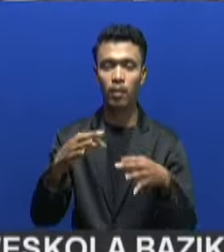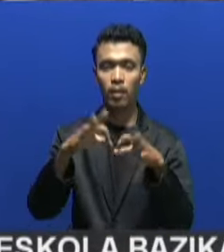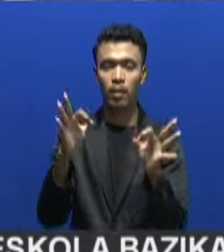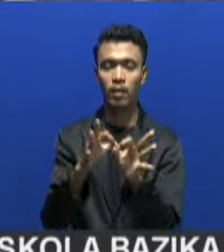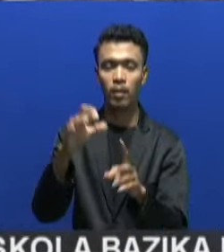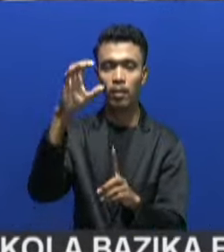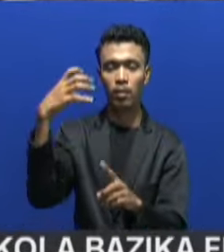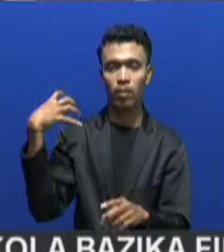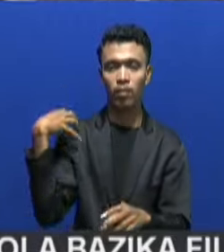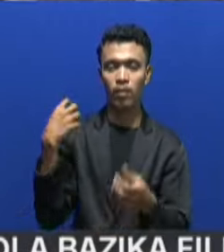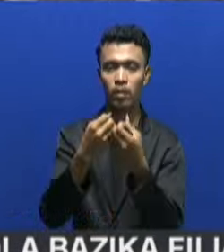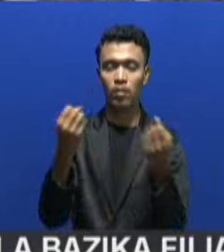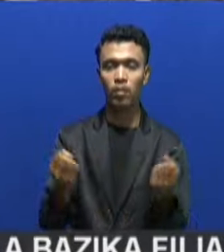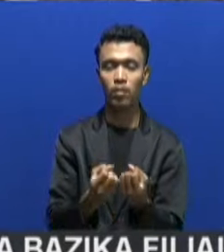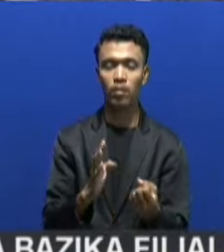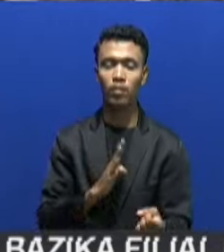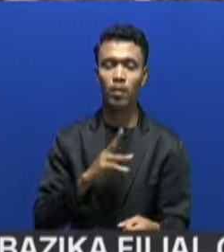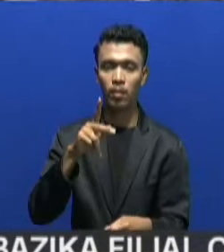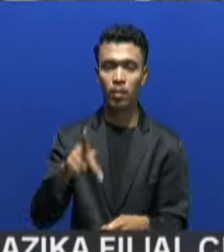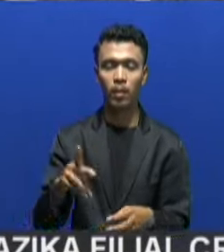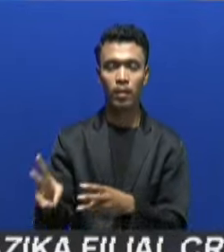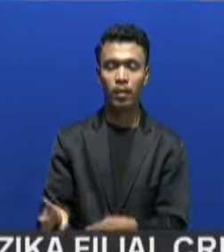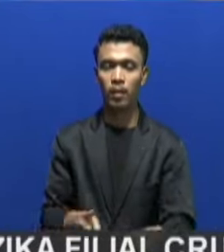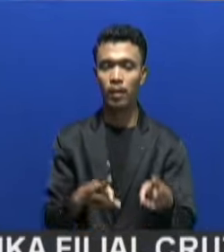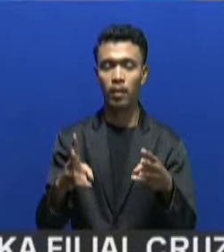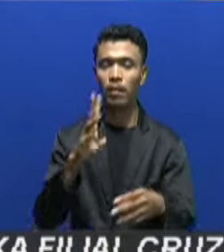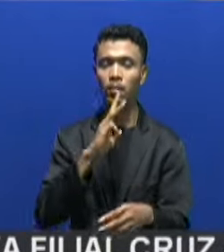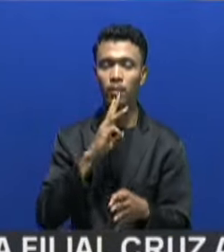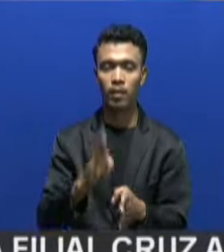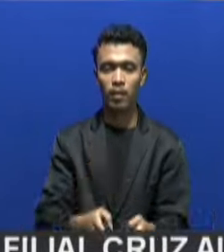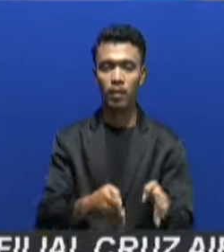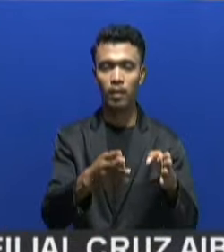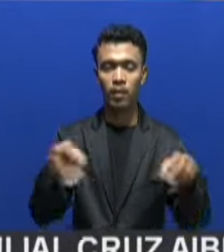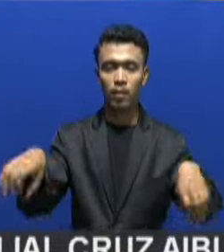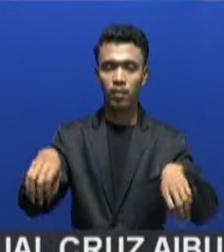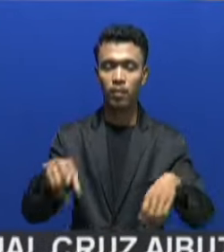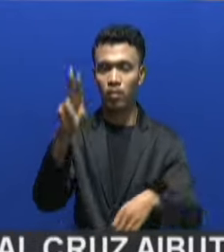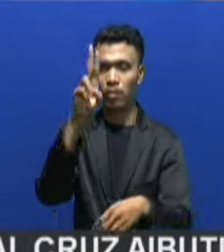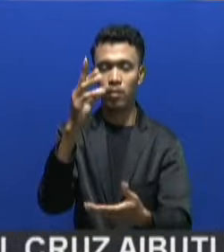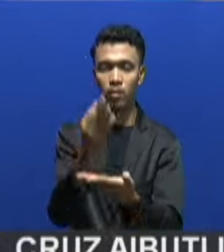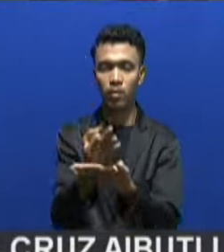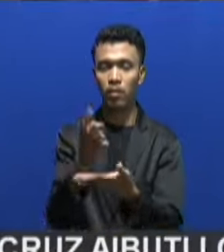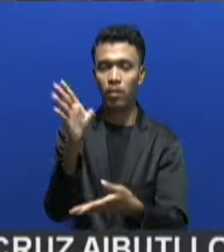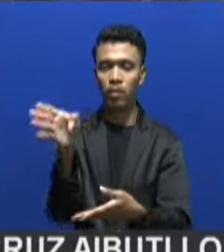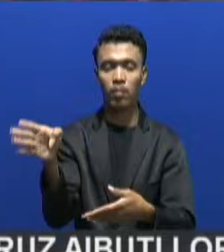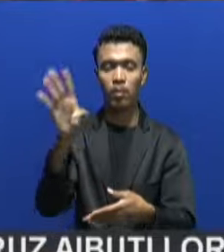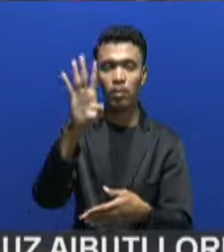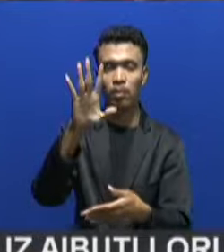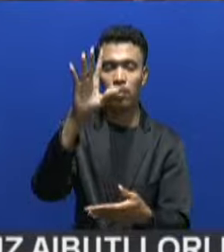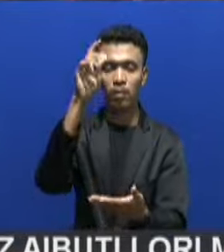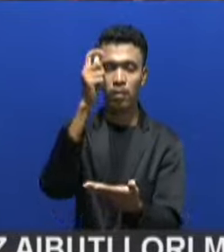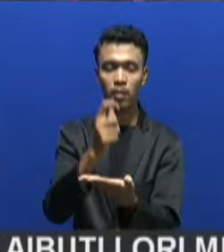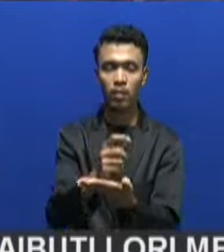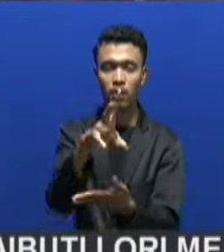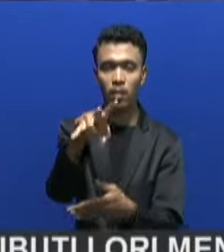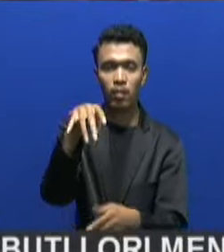Bairupite, dalang betong no Valeta. Projeto Hirakne gasta orçamento rihung hat nulu resin lima atu situ resin